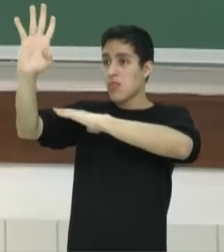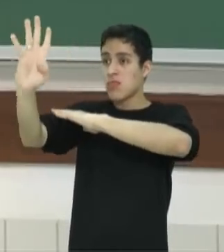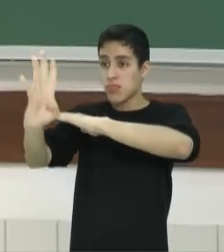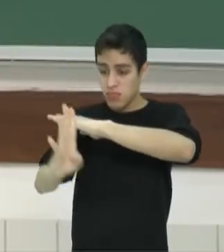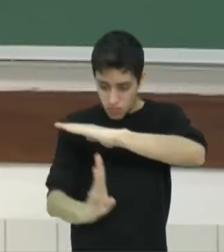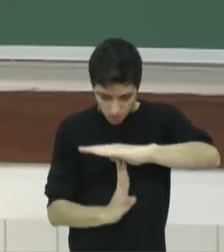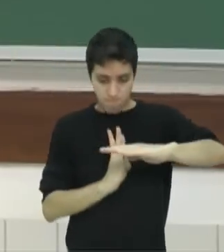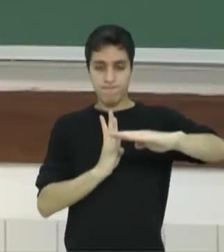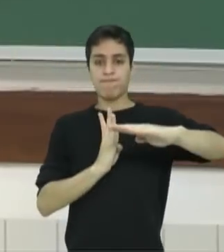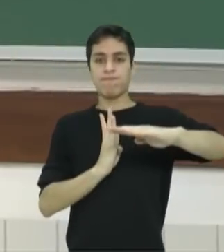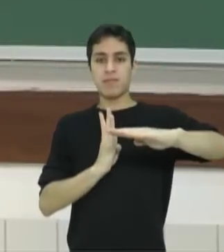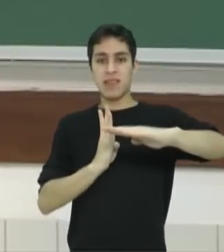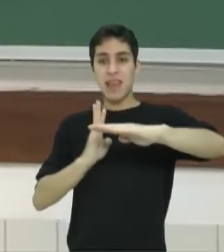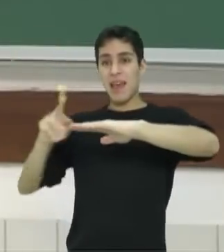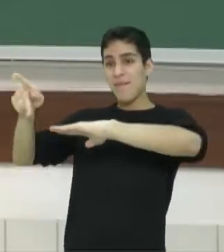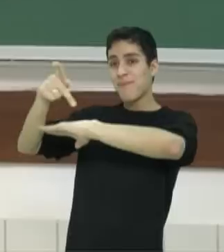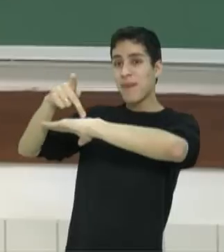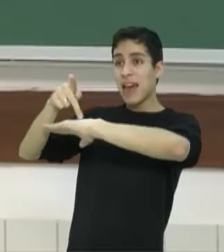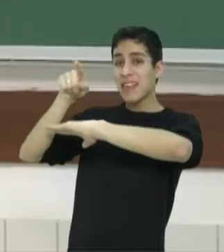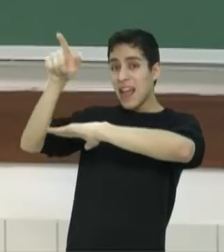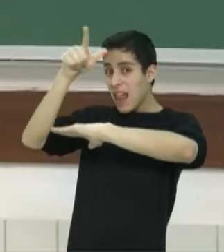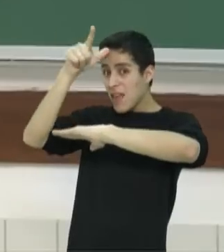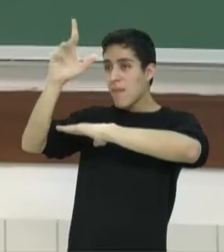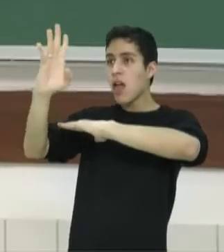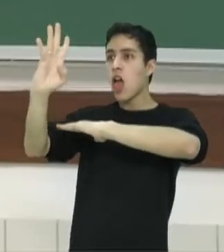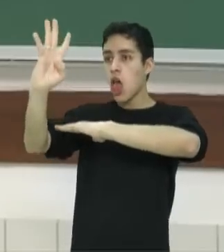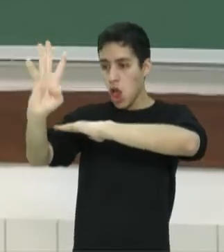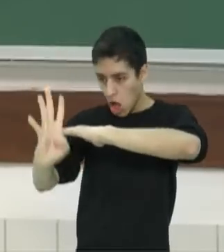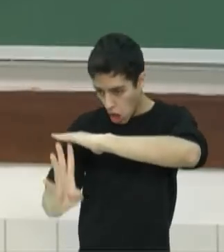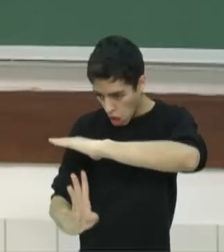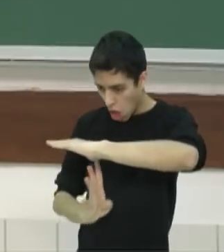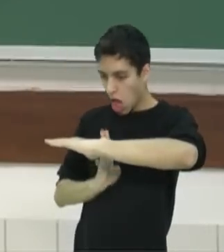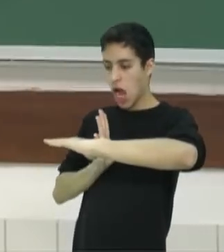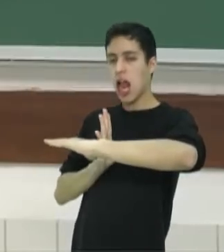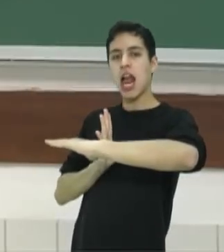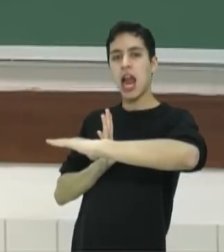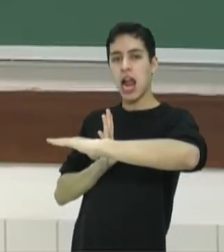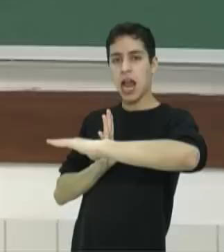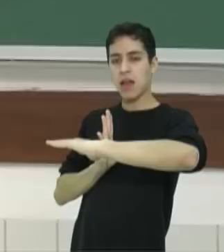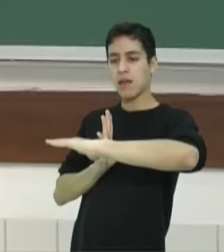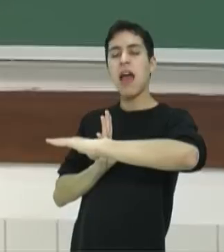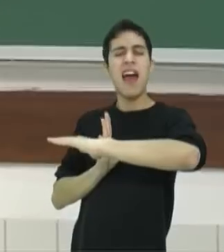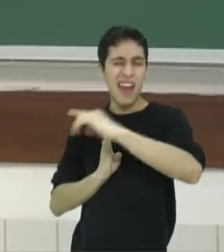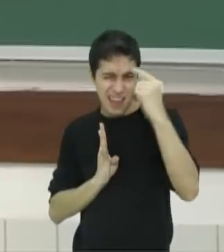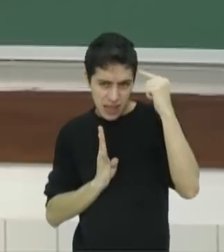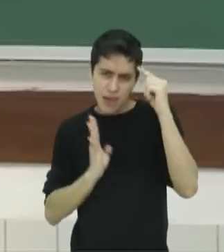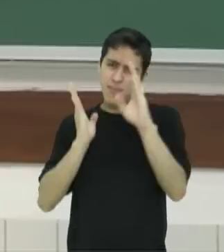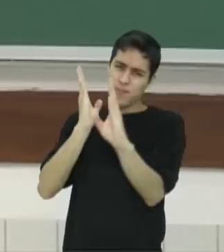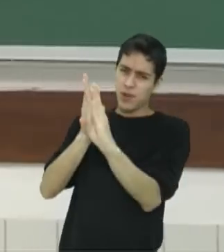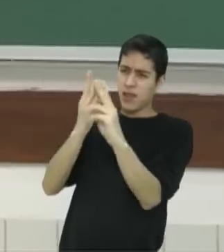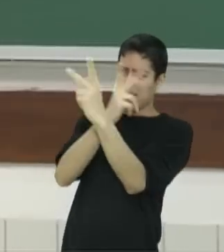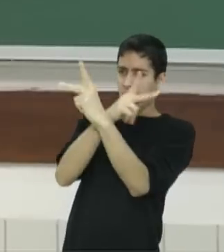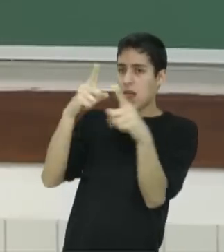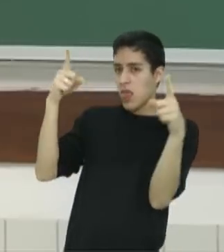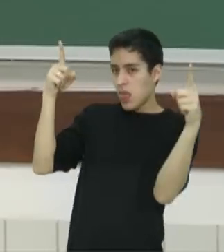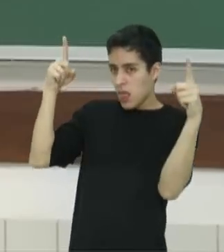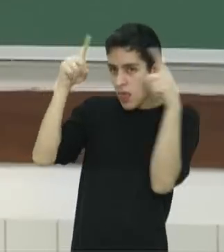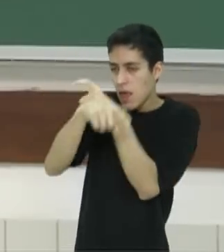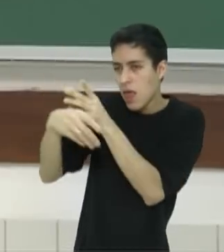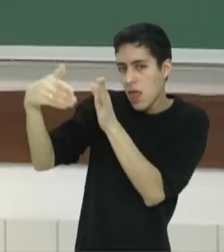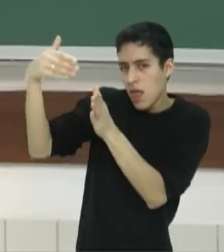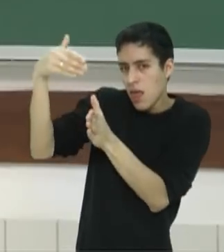outro país. E geralmente, essa saída são por dificuldades. Certo? Vamos continuar